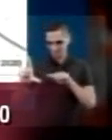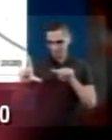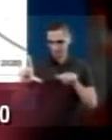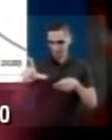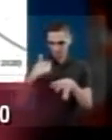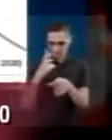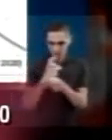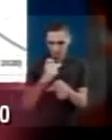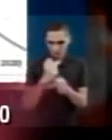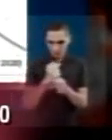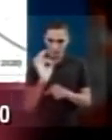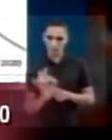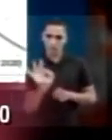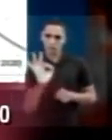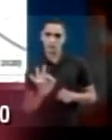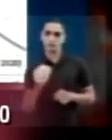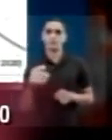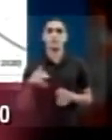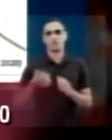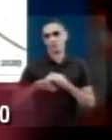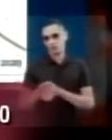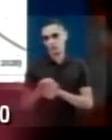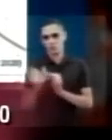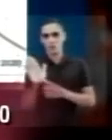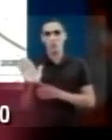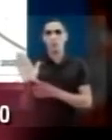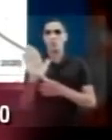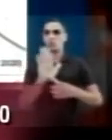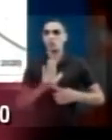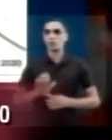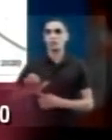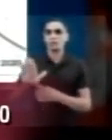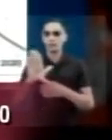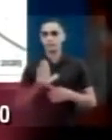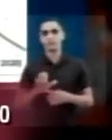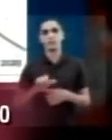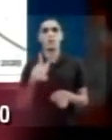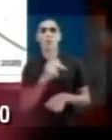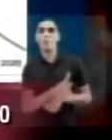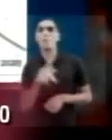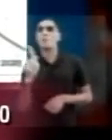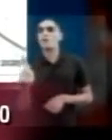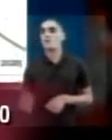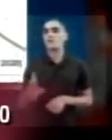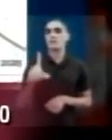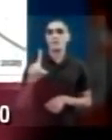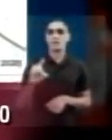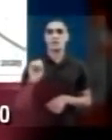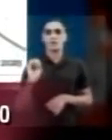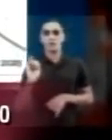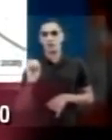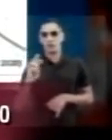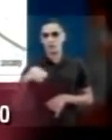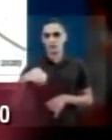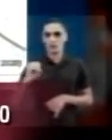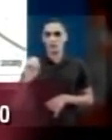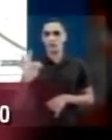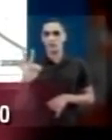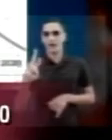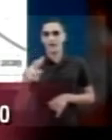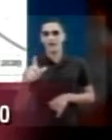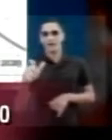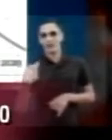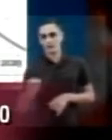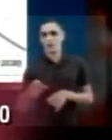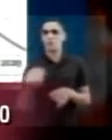gente costuma mostrar, que é feito pelo Dimitra, que é um matemático de altíssimo nível,